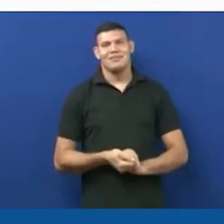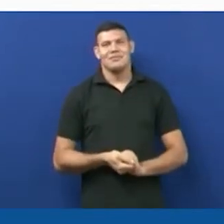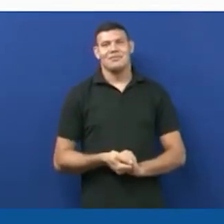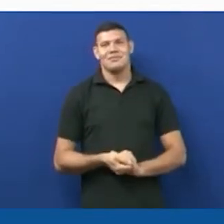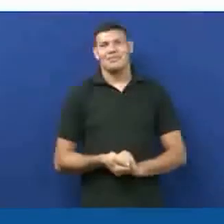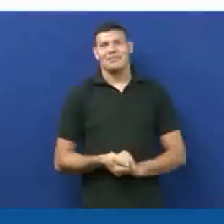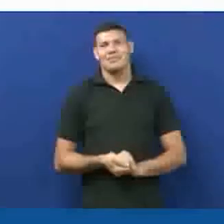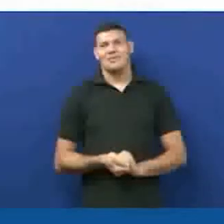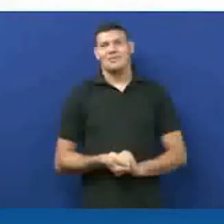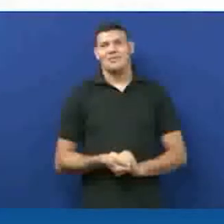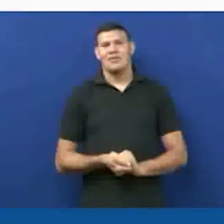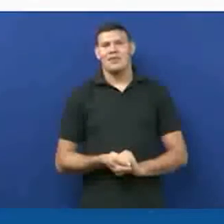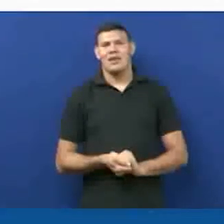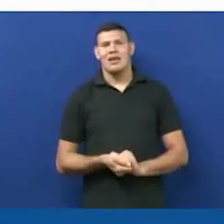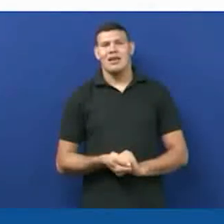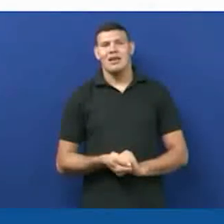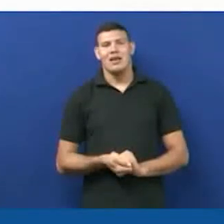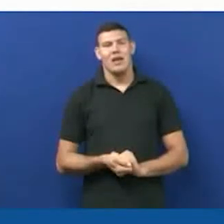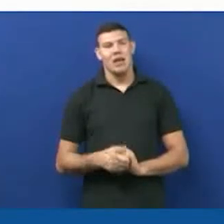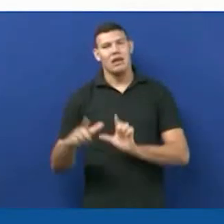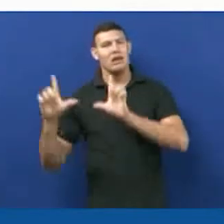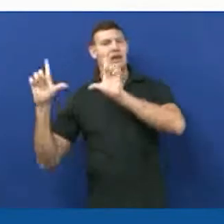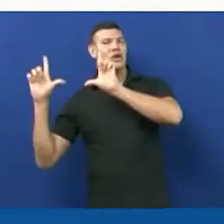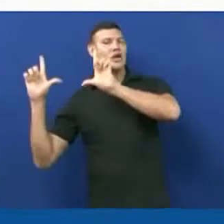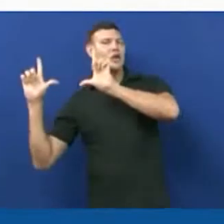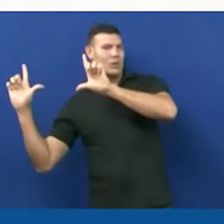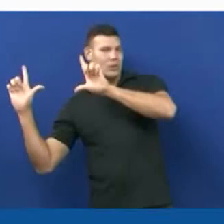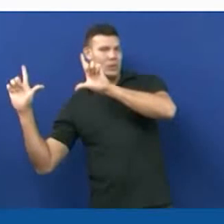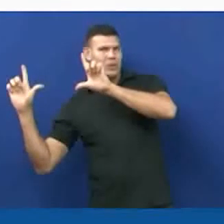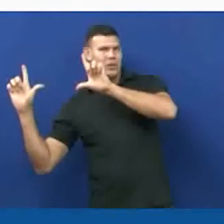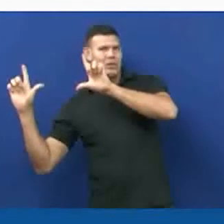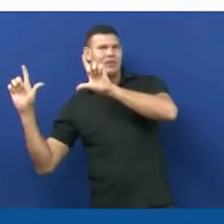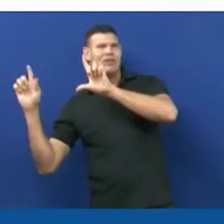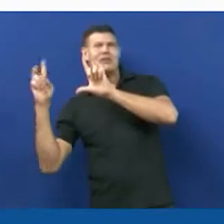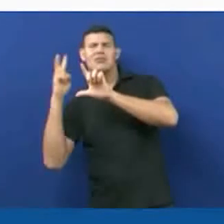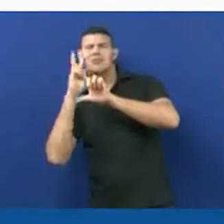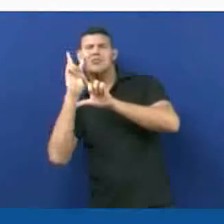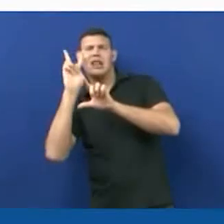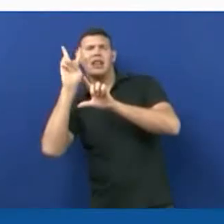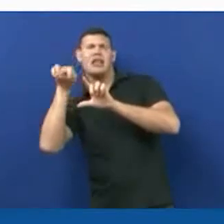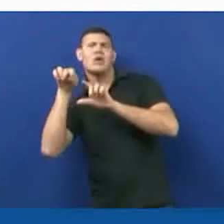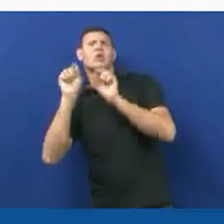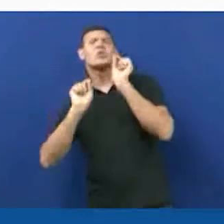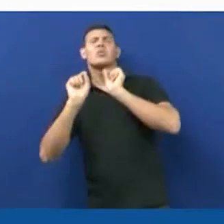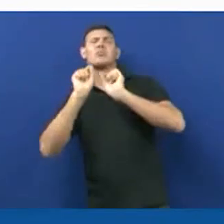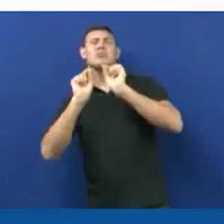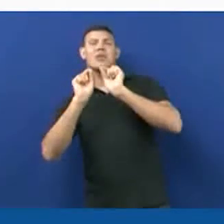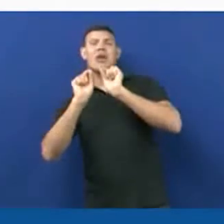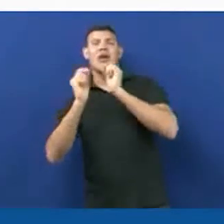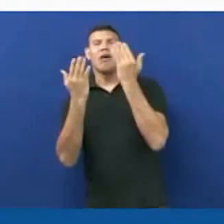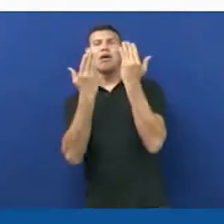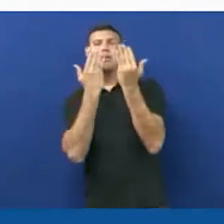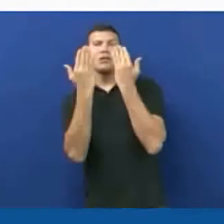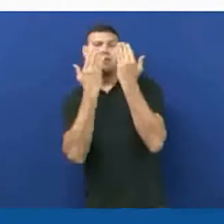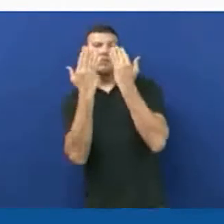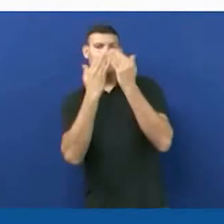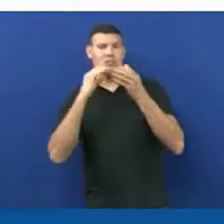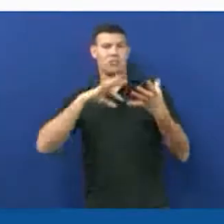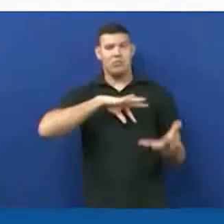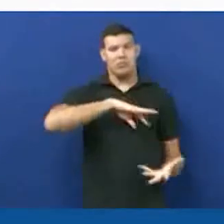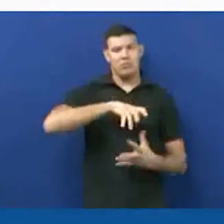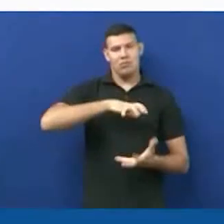ó E aqui nessa tabela a gente pode ver a comparação dos planetas do sistema solar